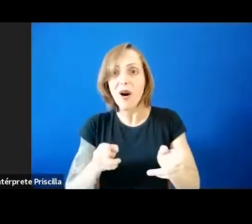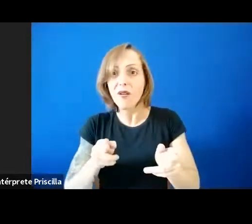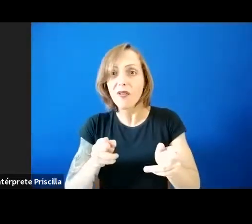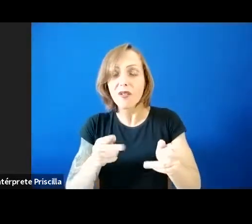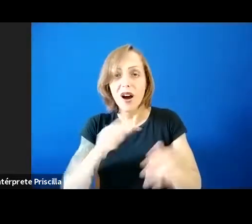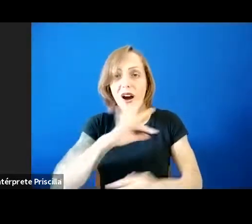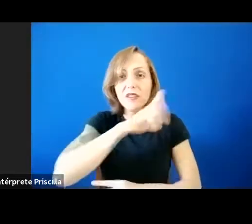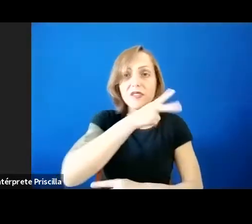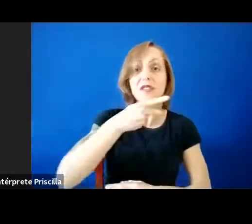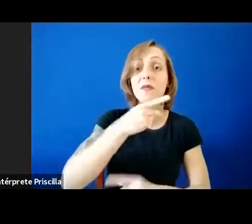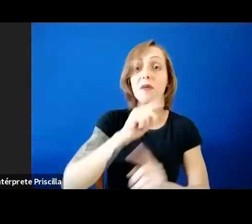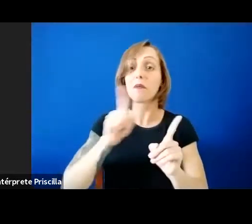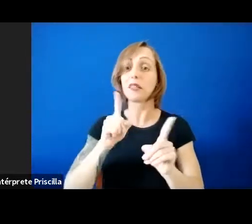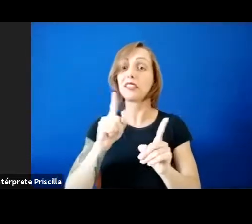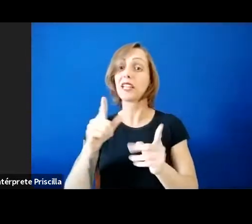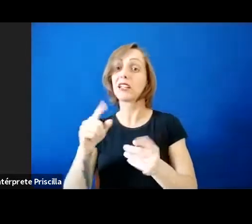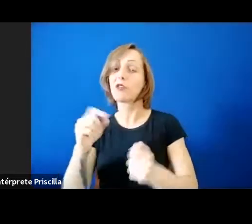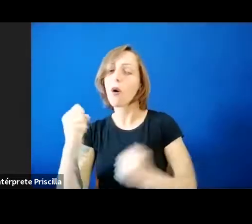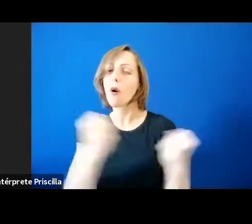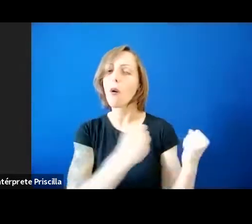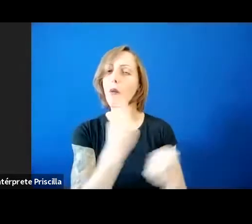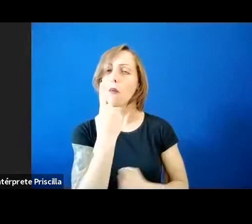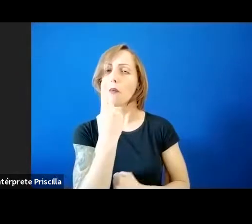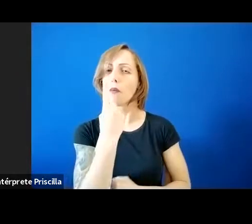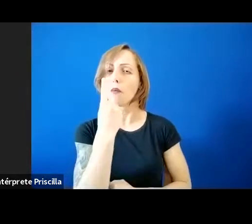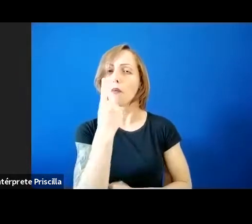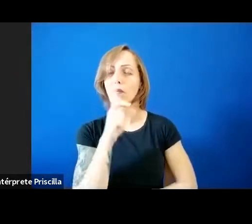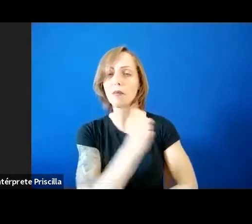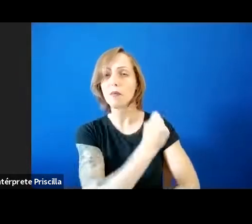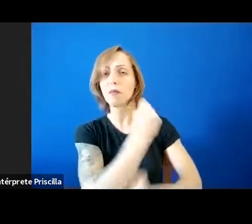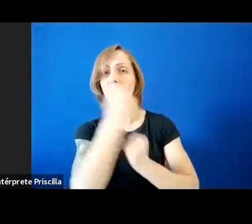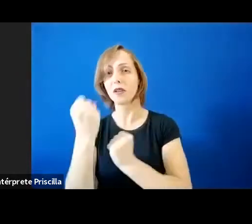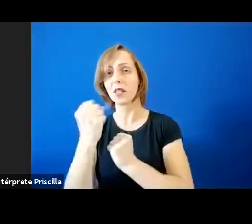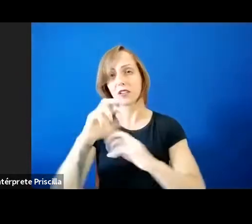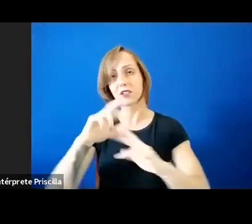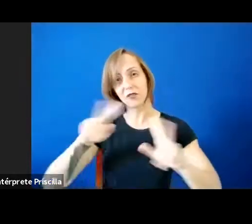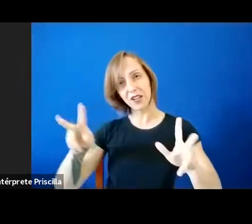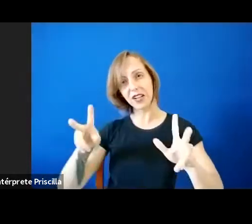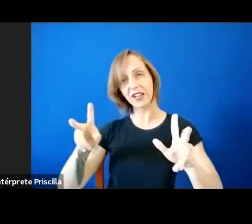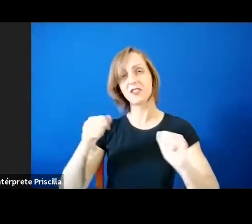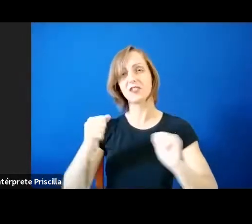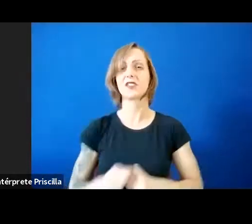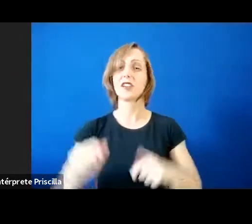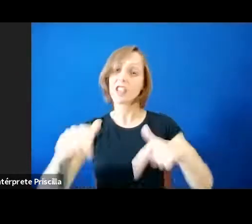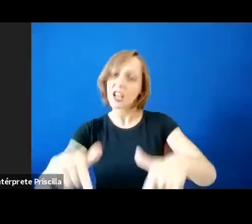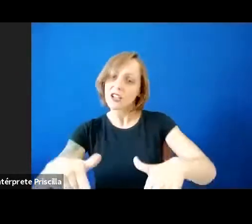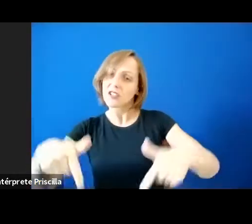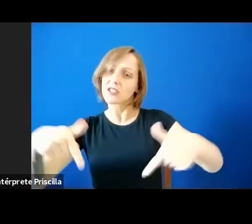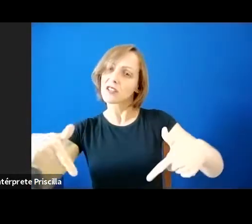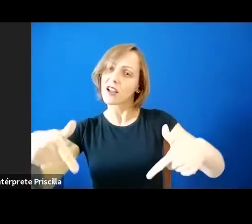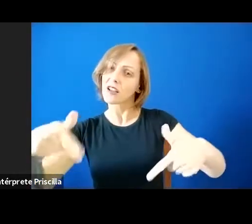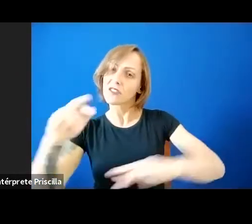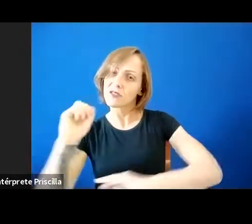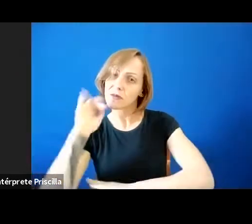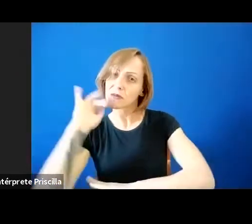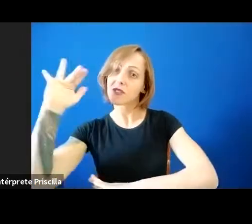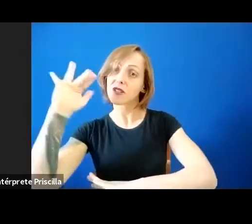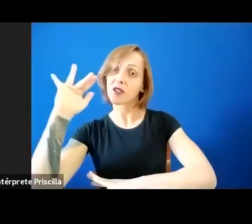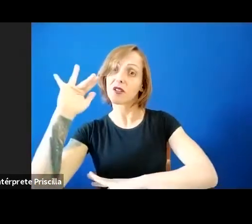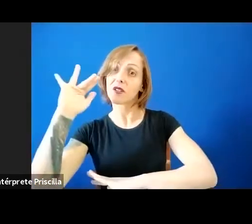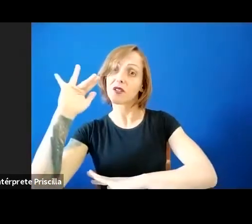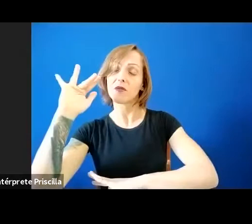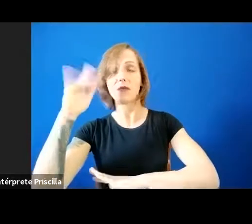pensar e agir, de transformar, né? Mas esse poder veio para que a gente protegesse os nossos irmãos,